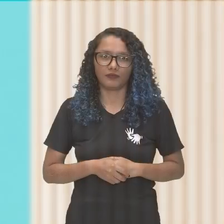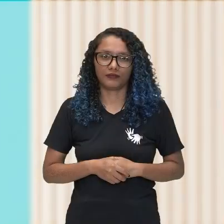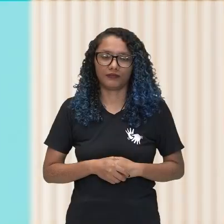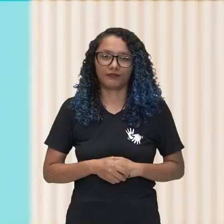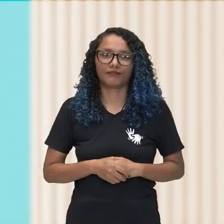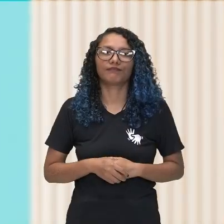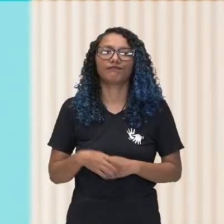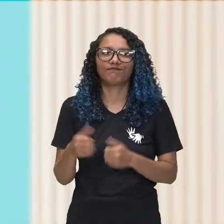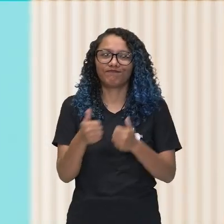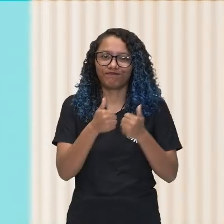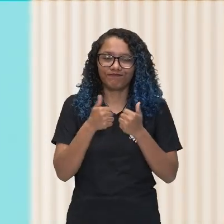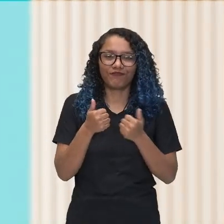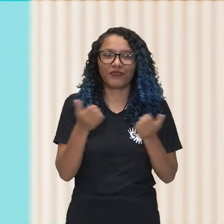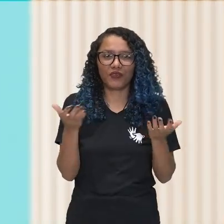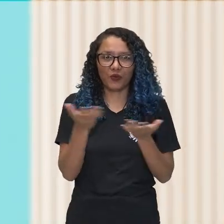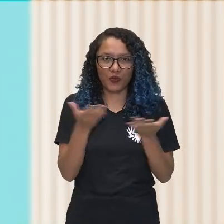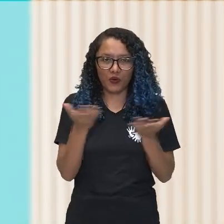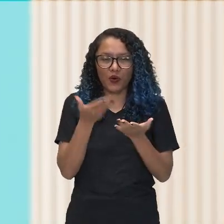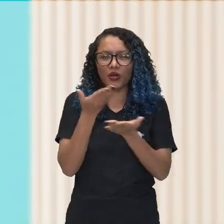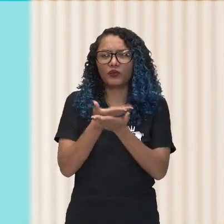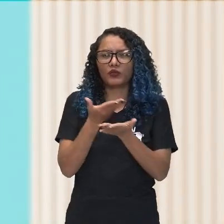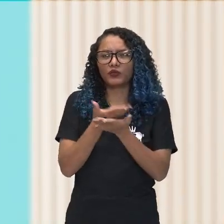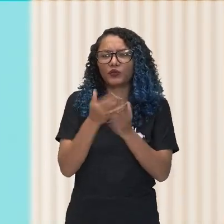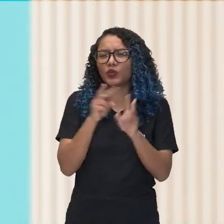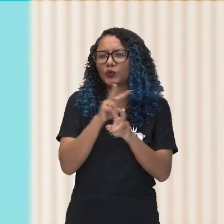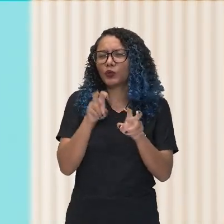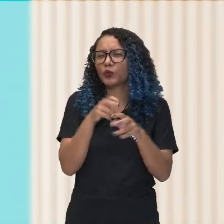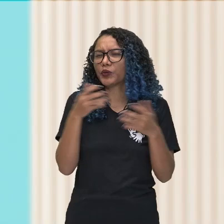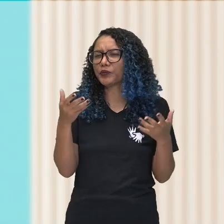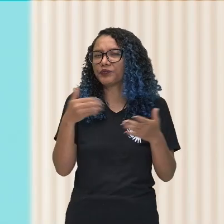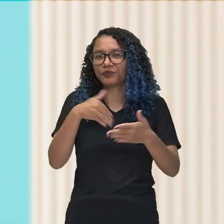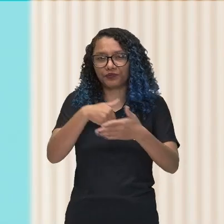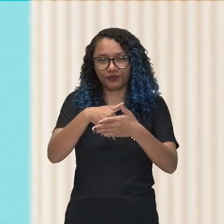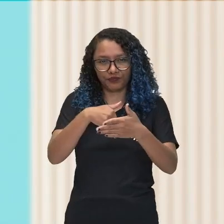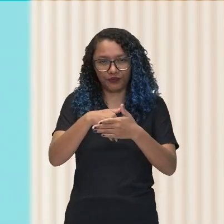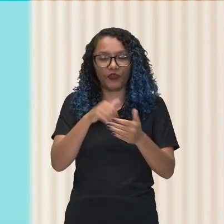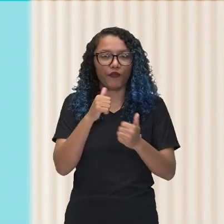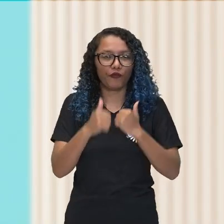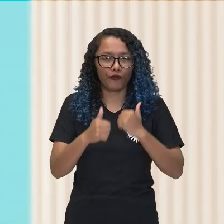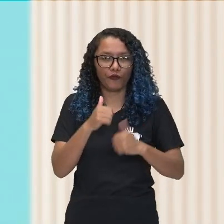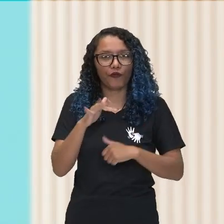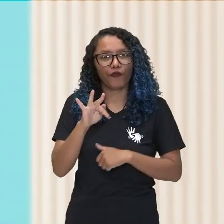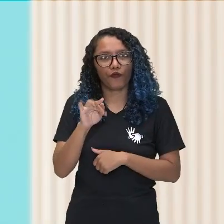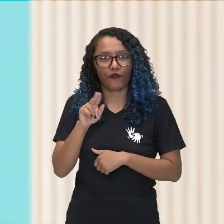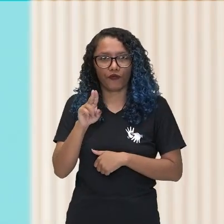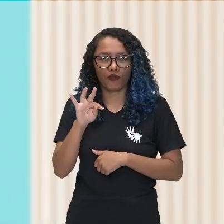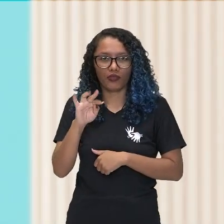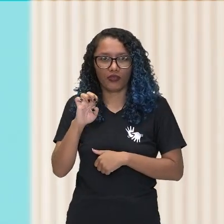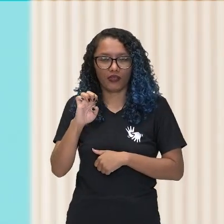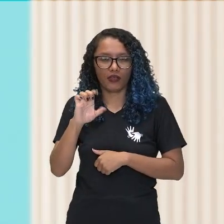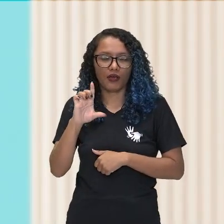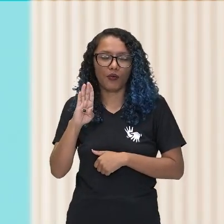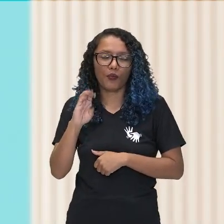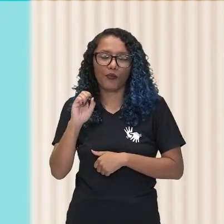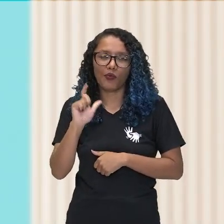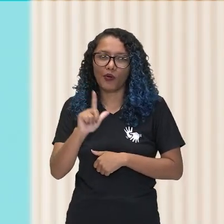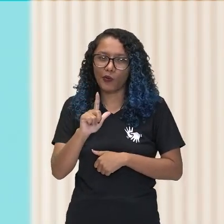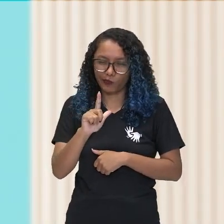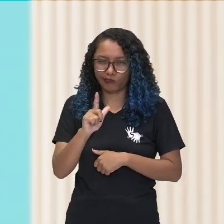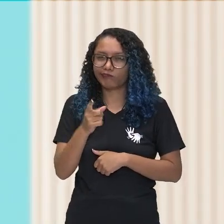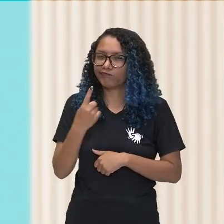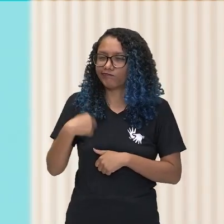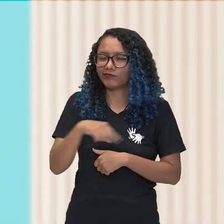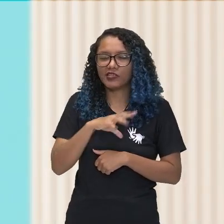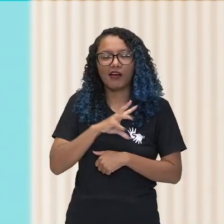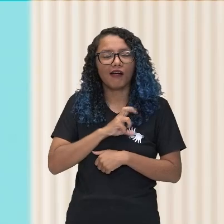Muito bem, gente, então na aula de hoje nós vamos falar sobre o futebol, esse esporte tão querido e tão amado no nosso país, mas que